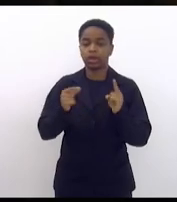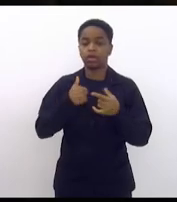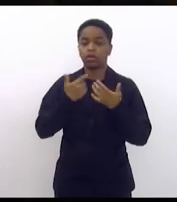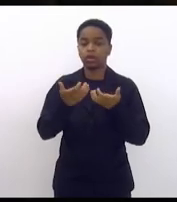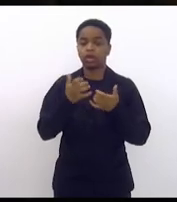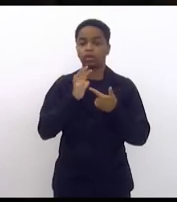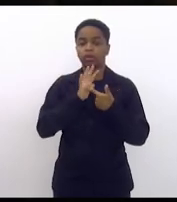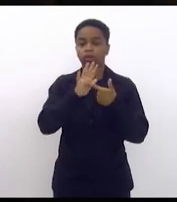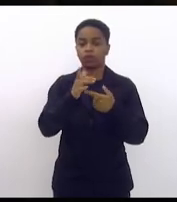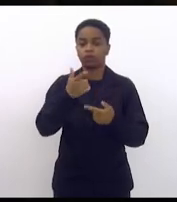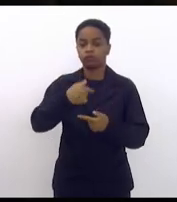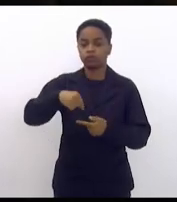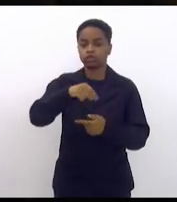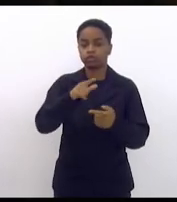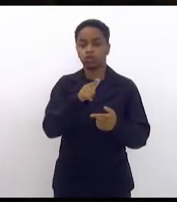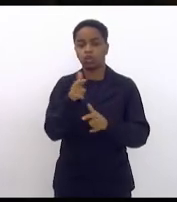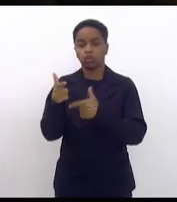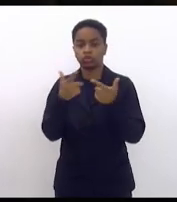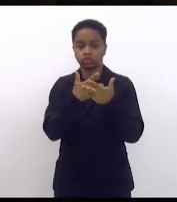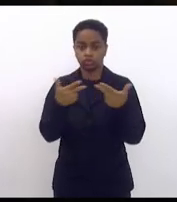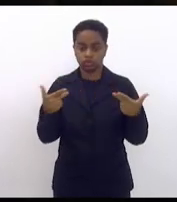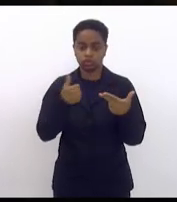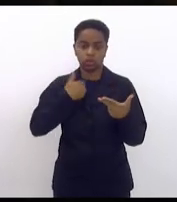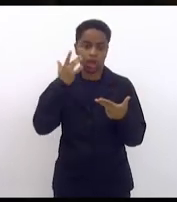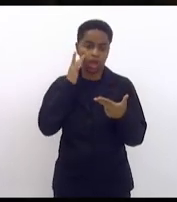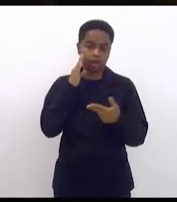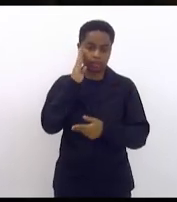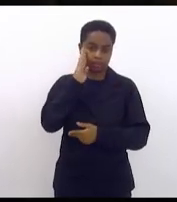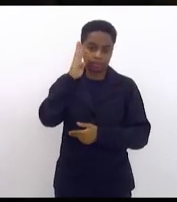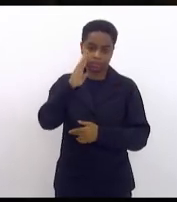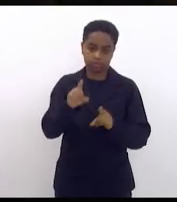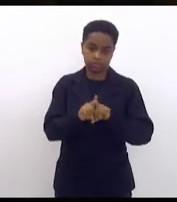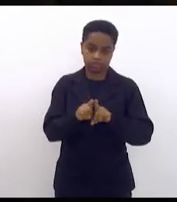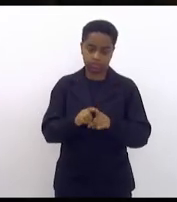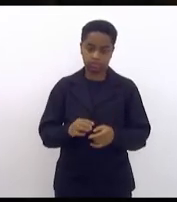para o debate mais alguns elementos que eu acho que são fundamentais.